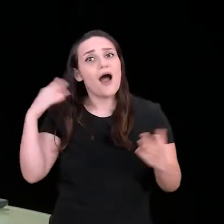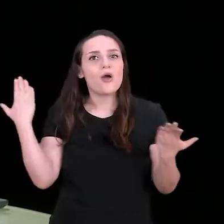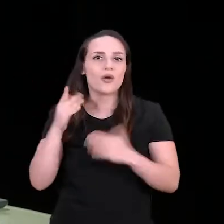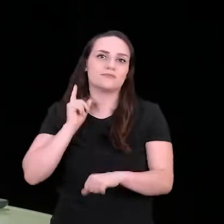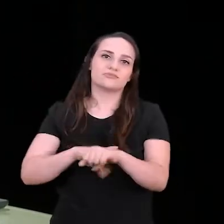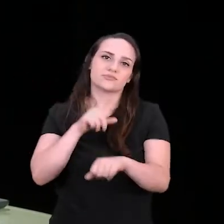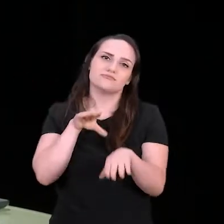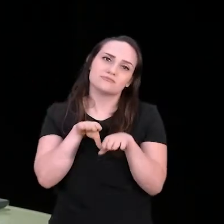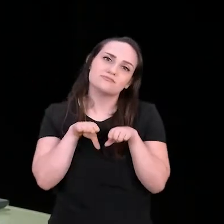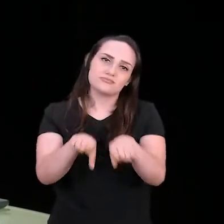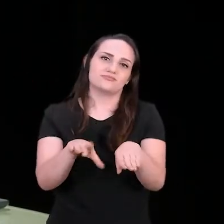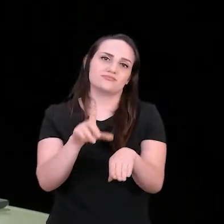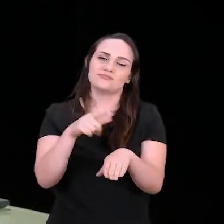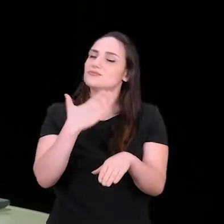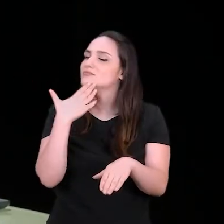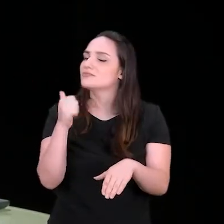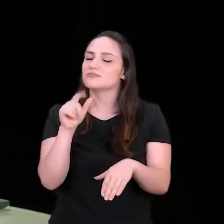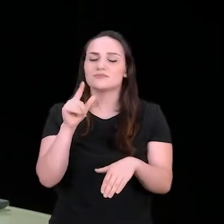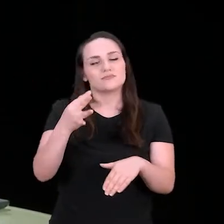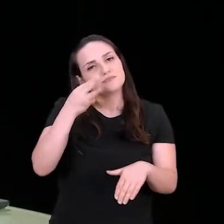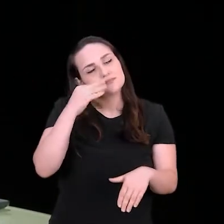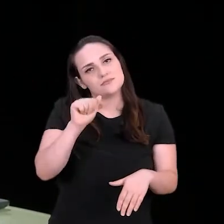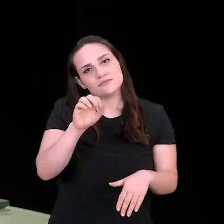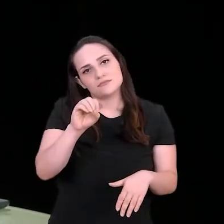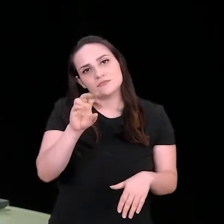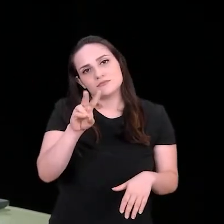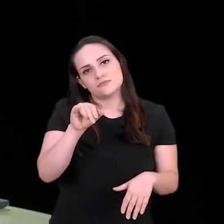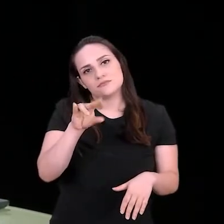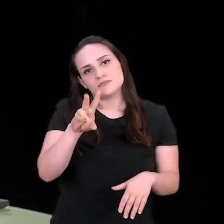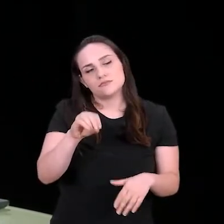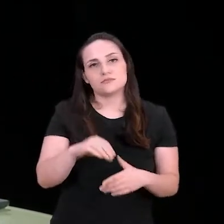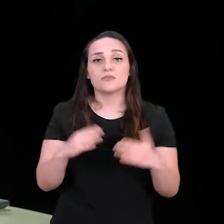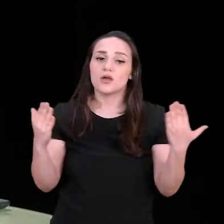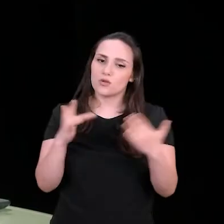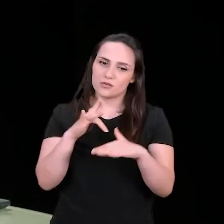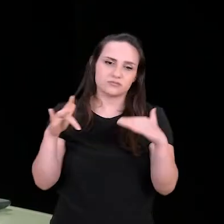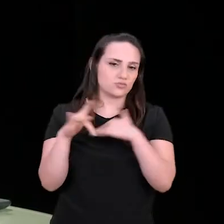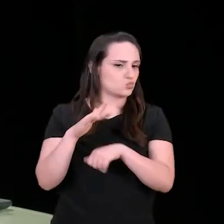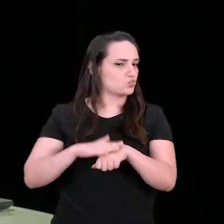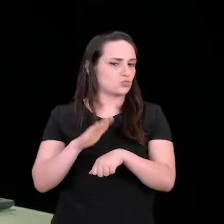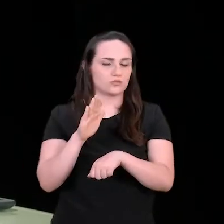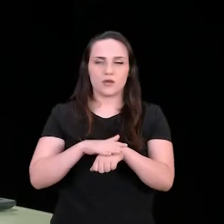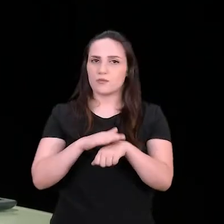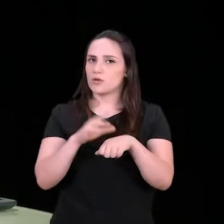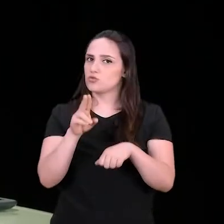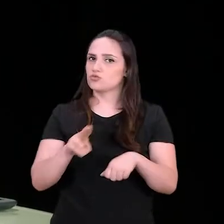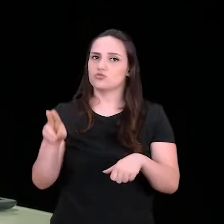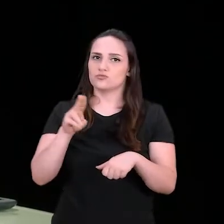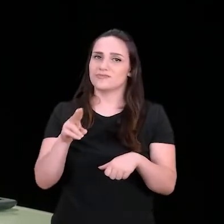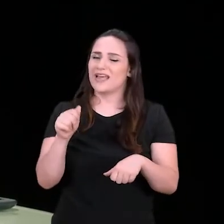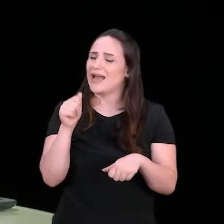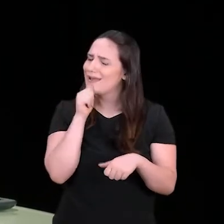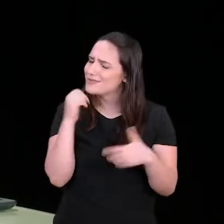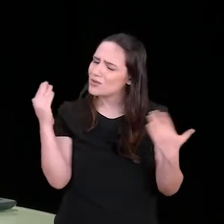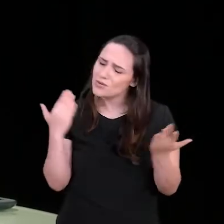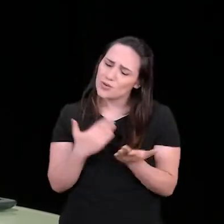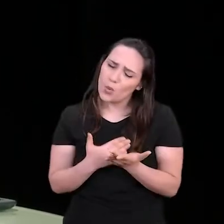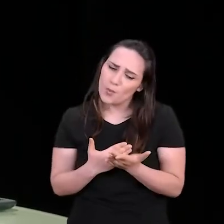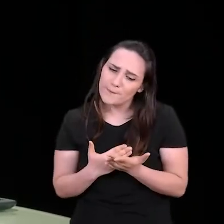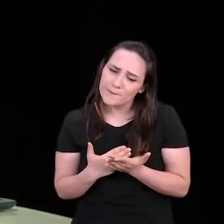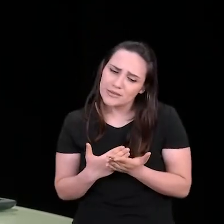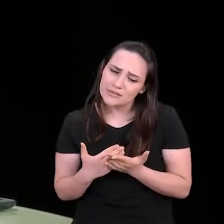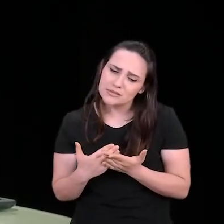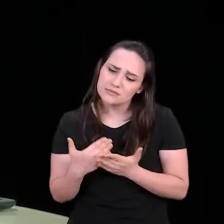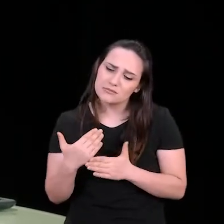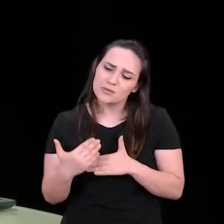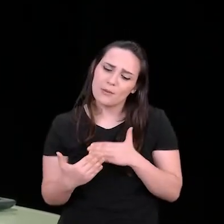da comunicação é o ao vivo, que é reutilizado aí nas redes sociais, ainda nos primeiros passos,